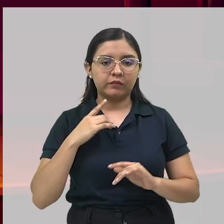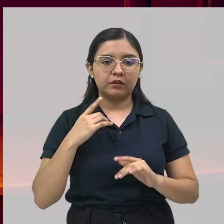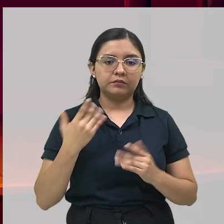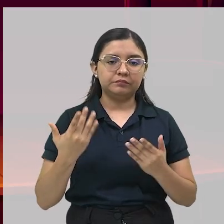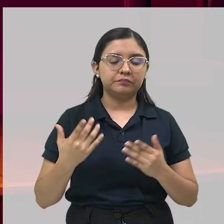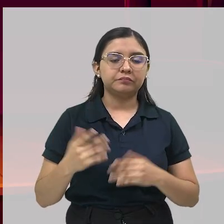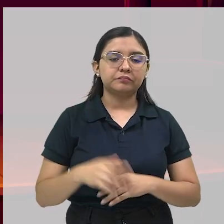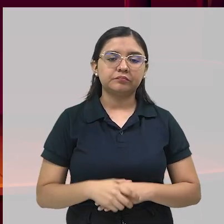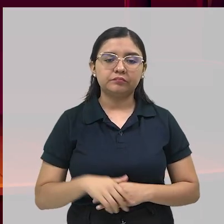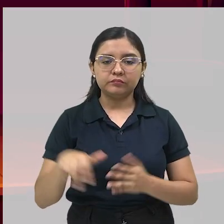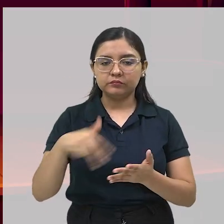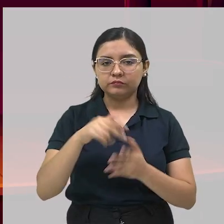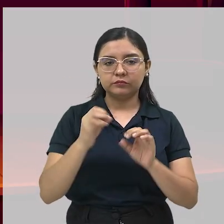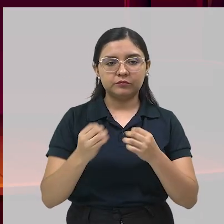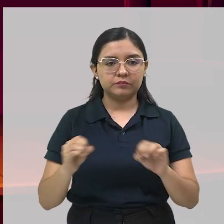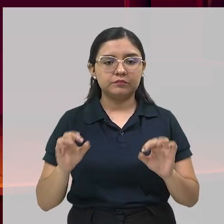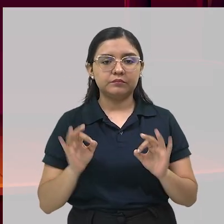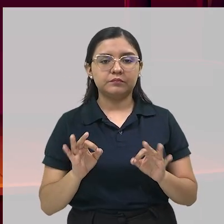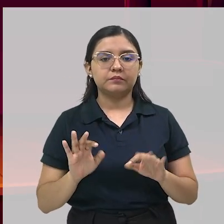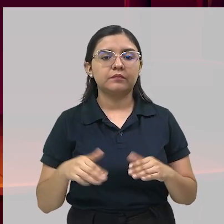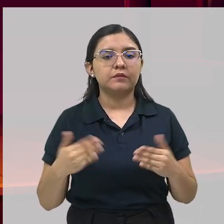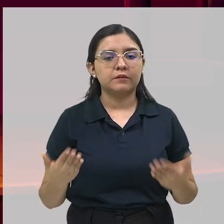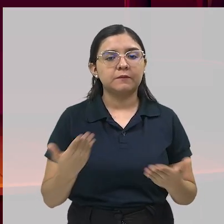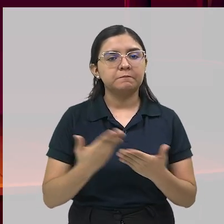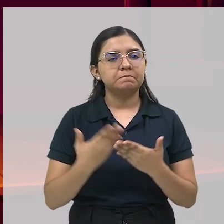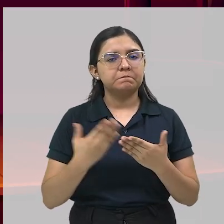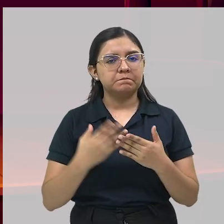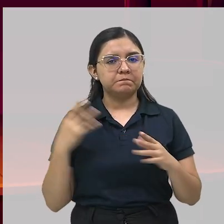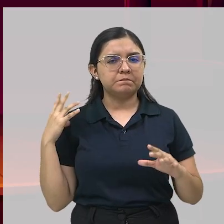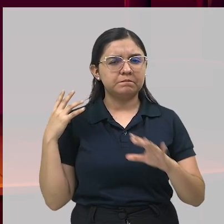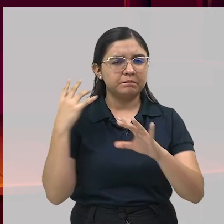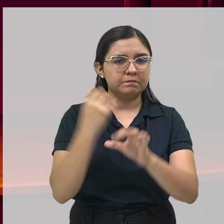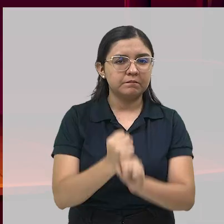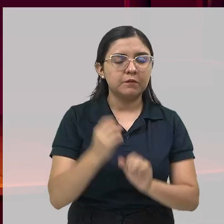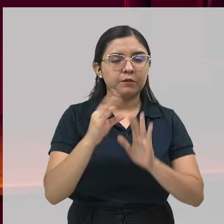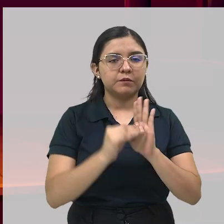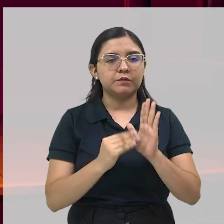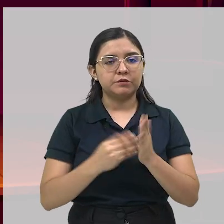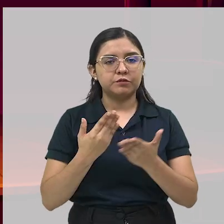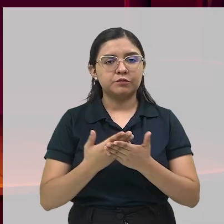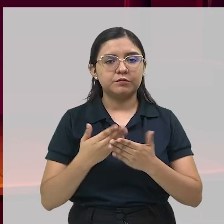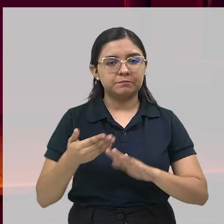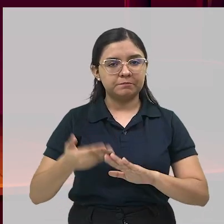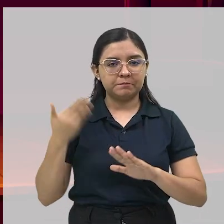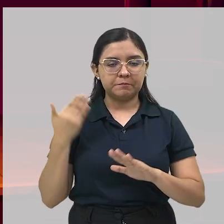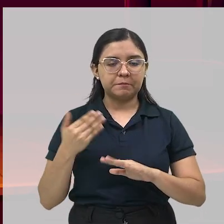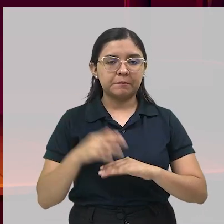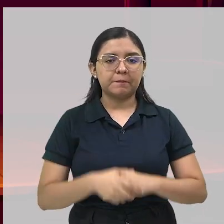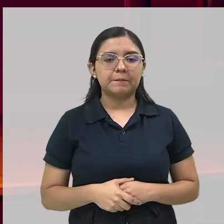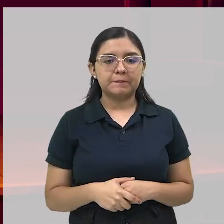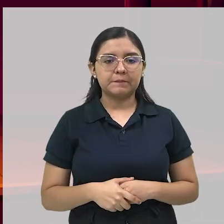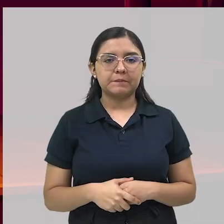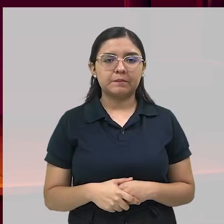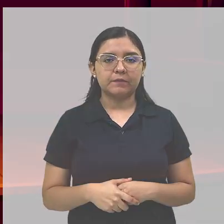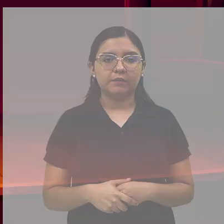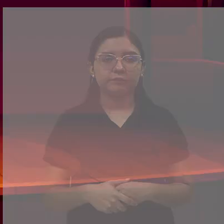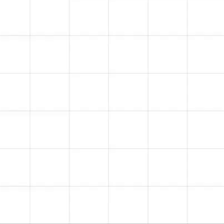cênico, seja uma dança ou uma ópera. Certo? Então, a gente viu brevemente o conteúdo que nós vimos nesta unidade.